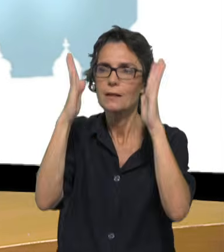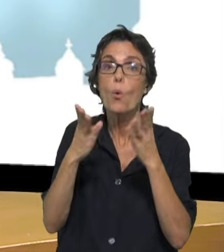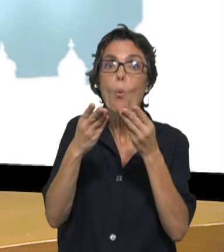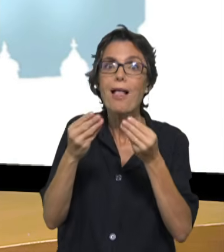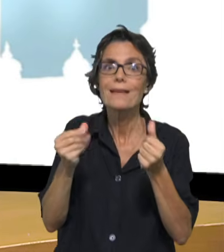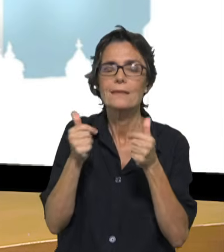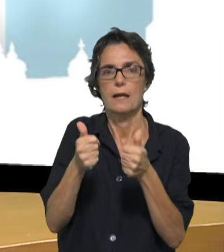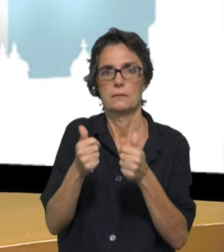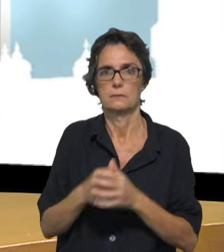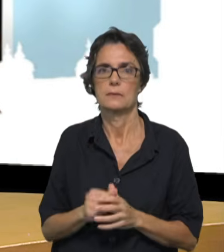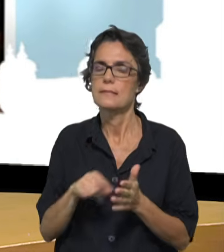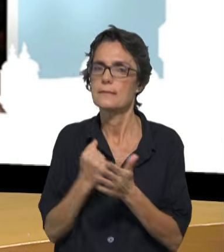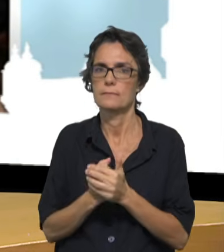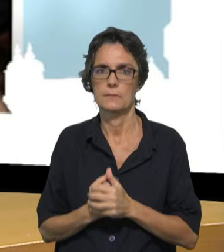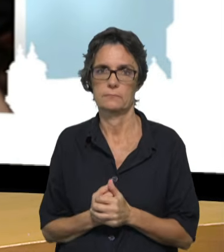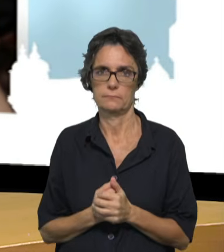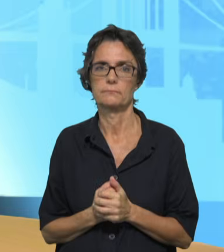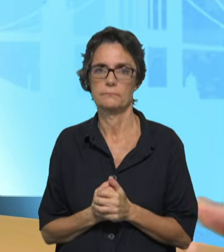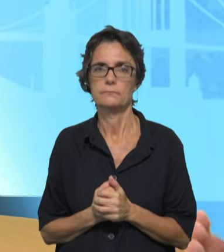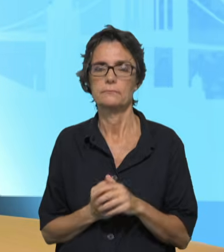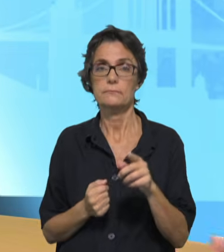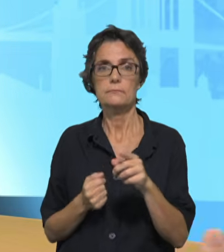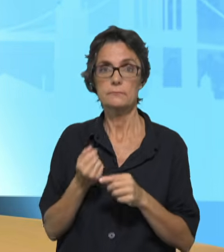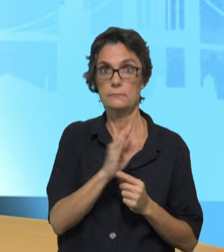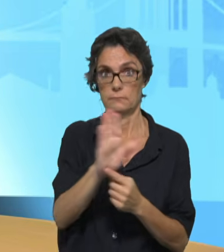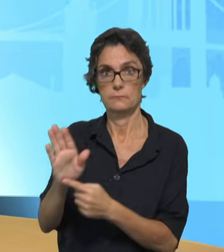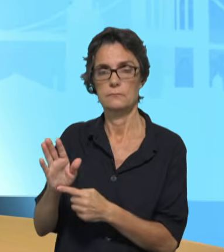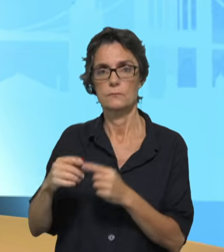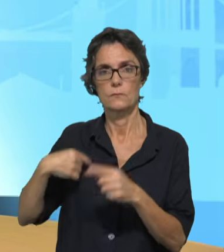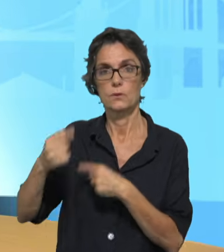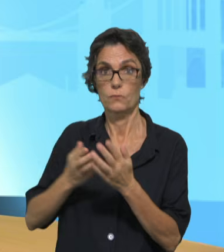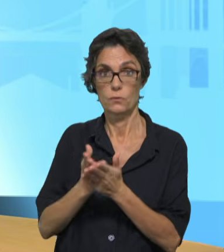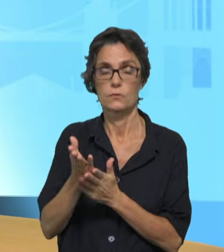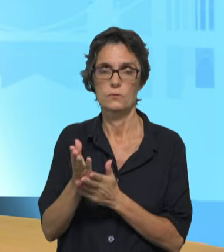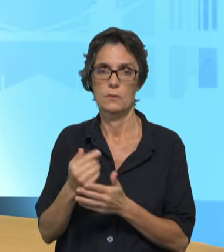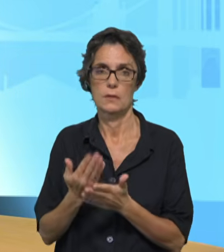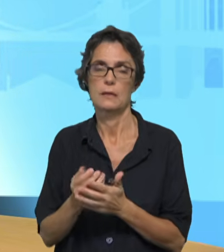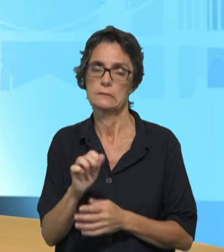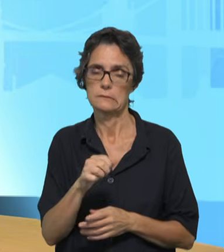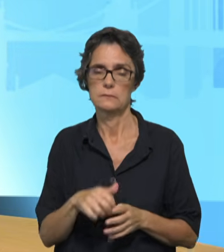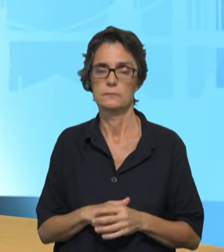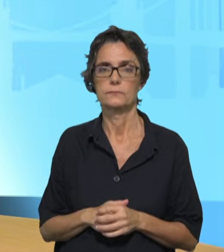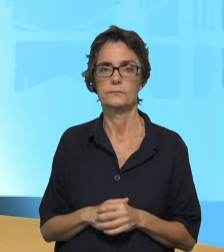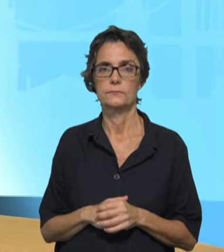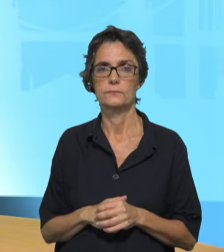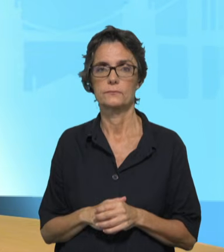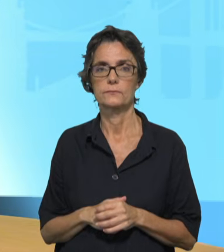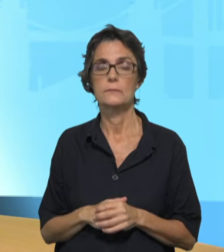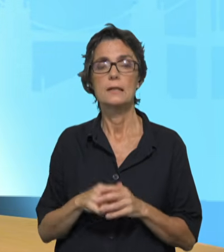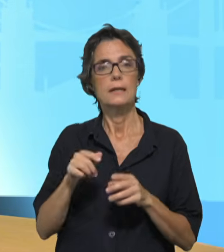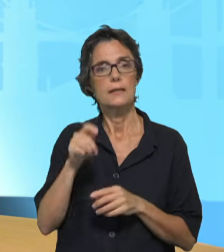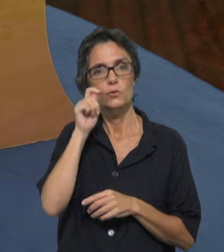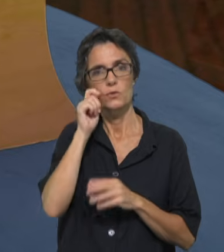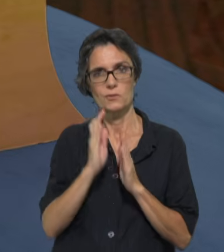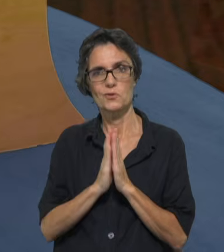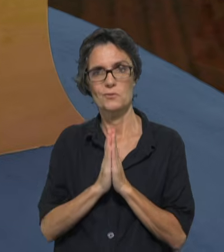com conhecimento. E mostrar, fazer fruir esse património. E está aí o principal legado do turismo religioso para